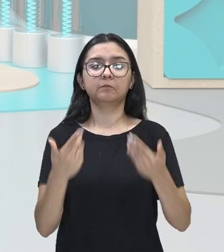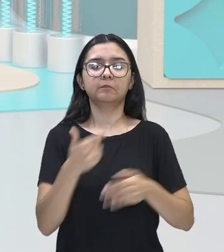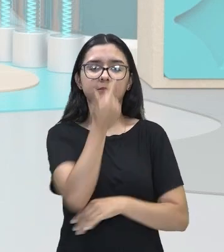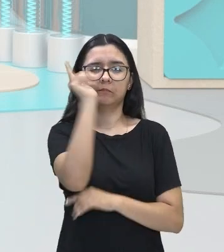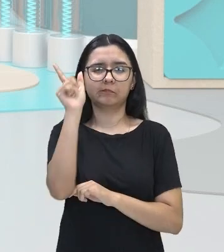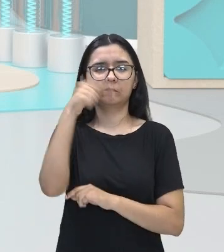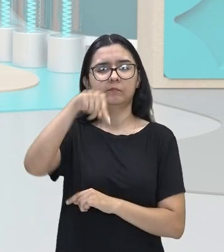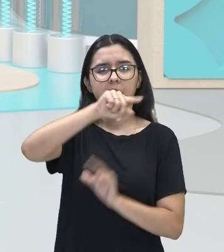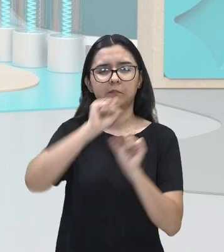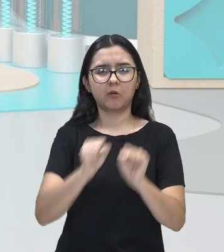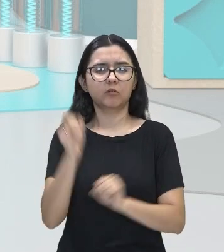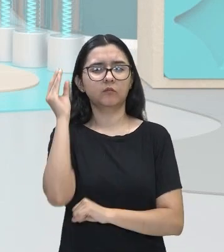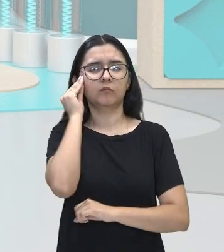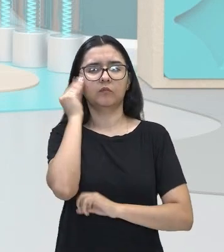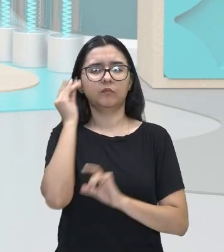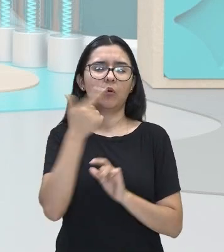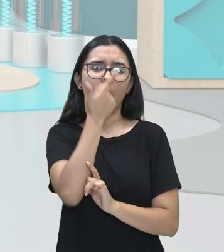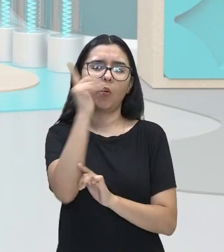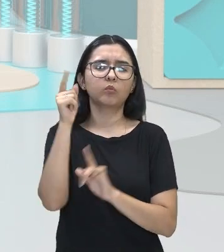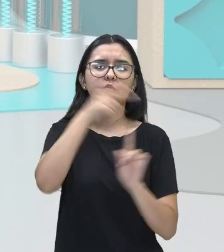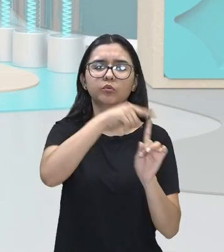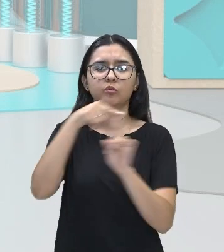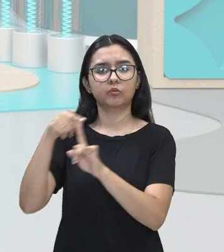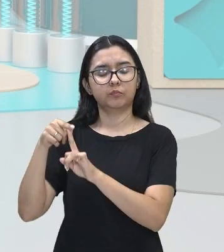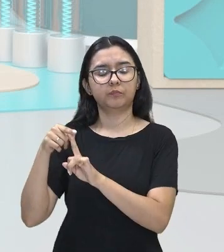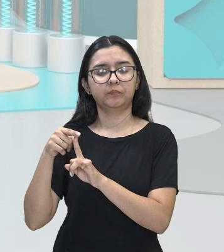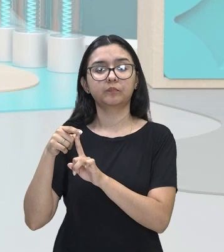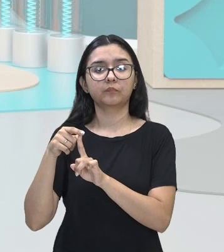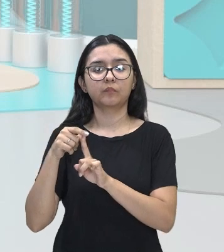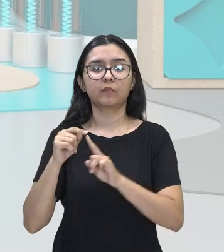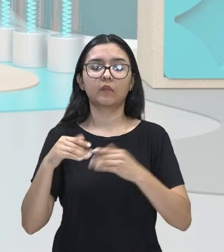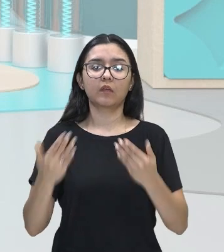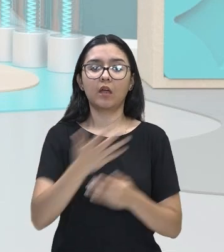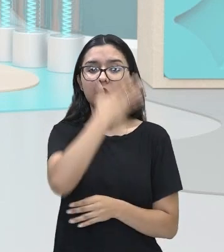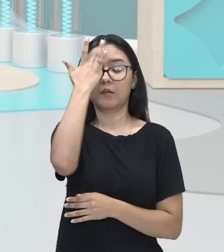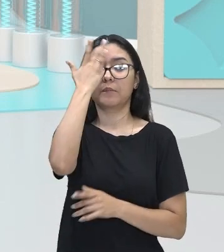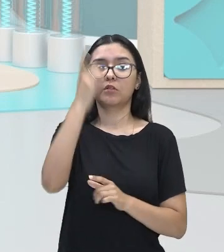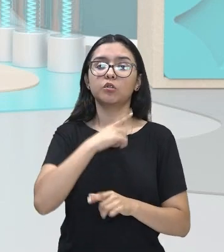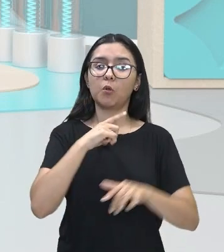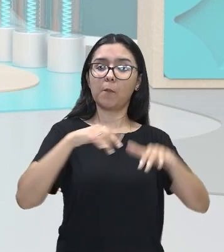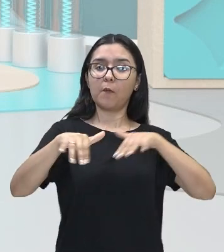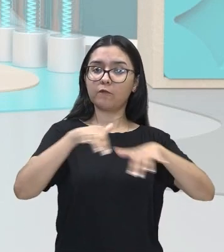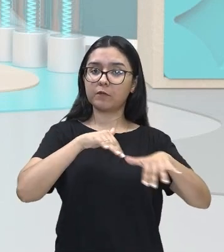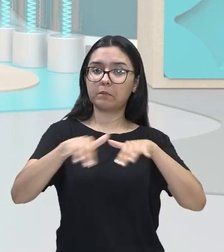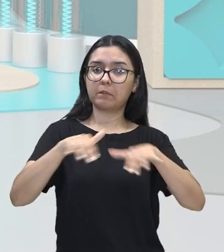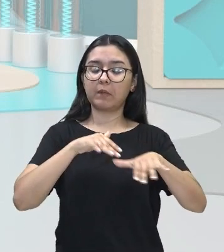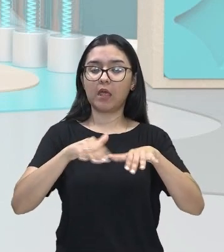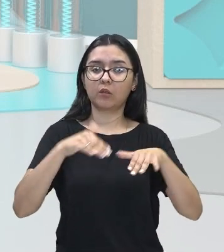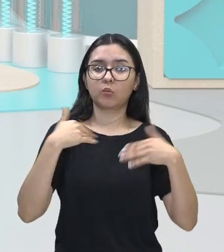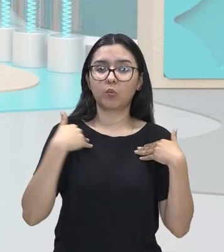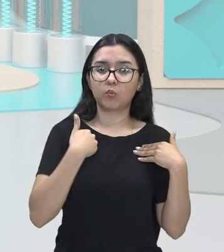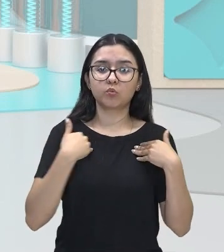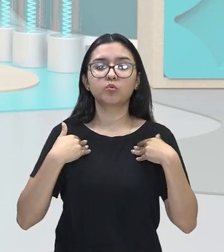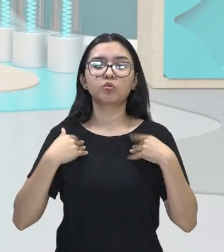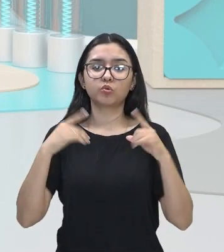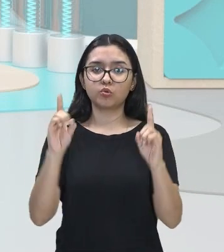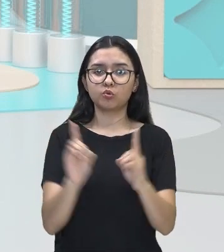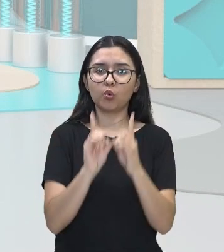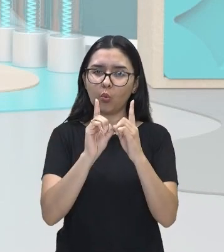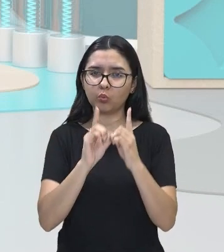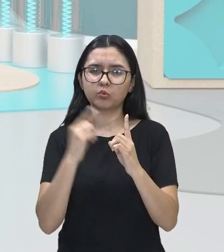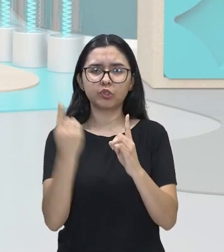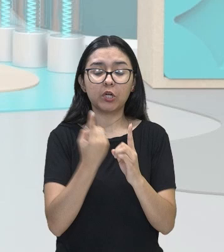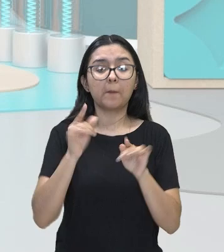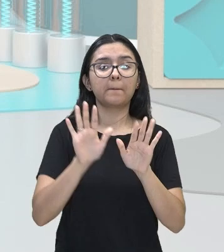podem ter enxergado em outros estilos aquele momento em que os dançarinos estão ali fazendo toda a performance juntos, giros e tudo mais, mas